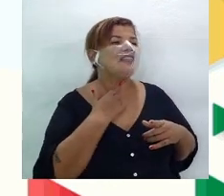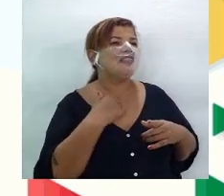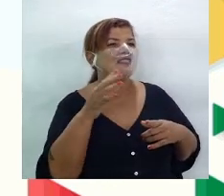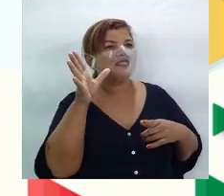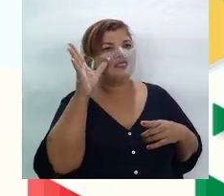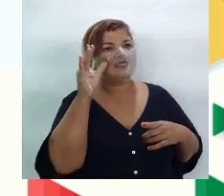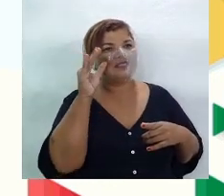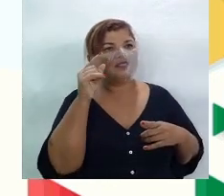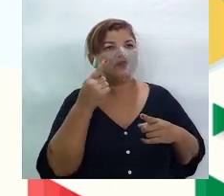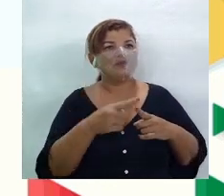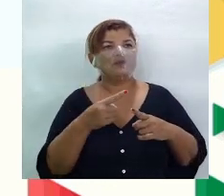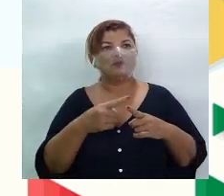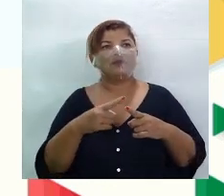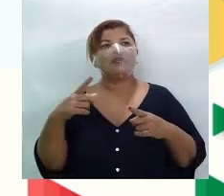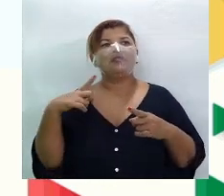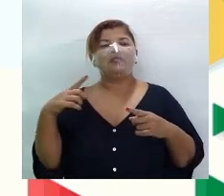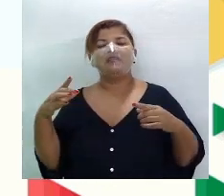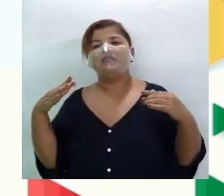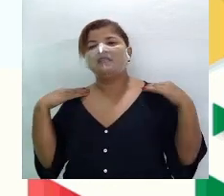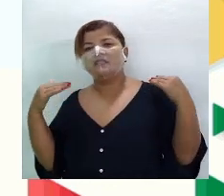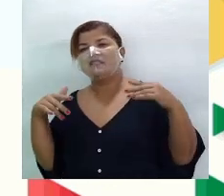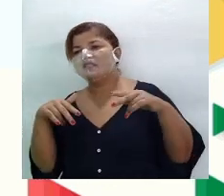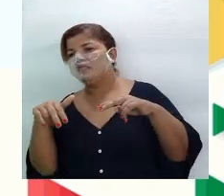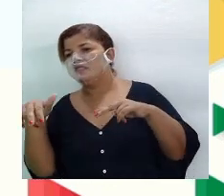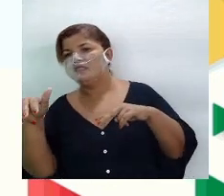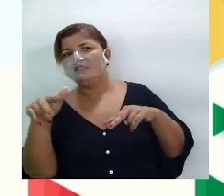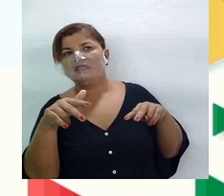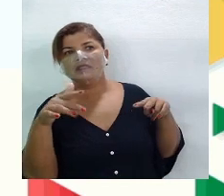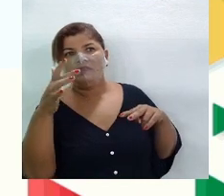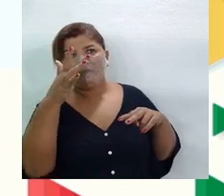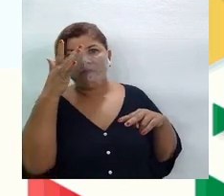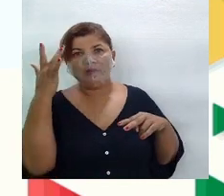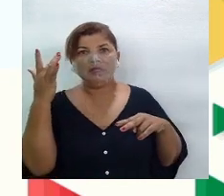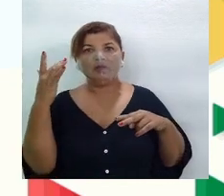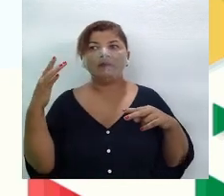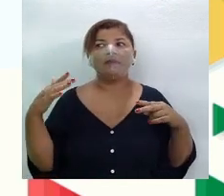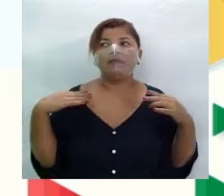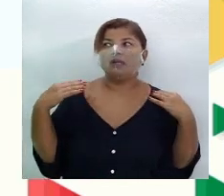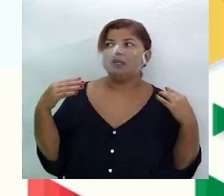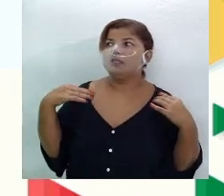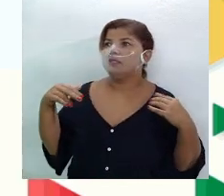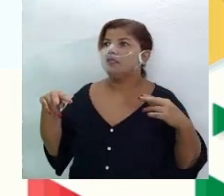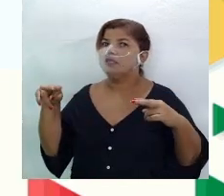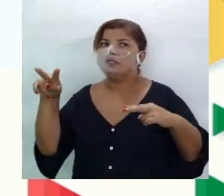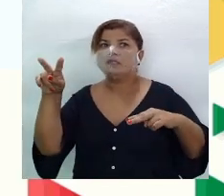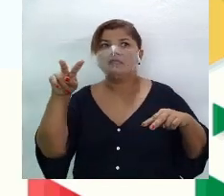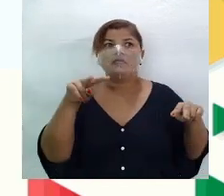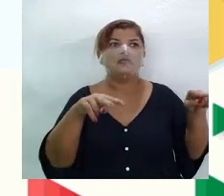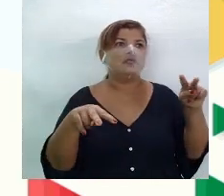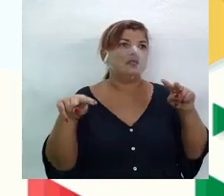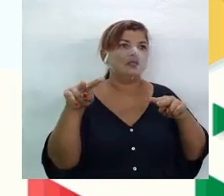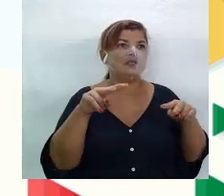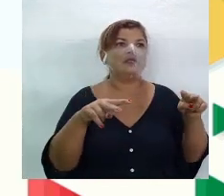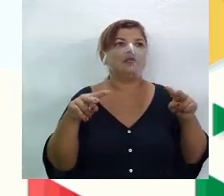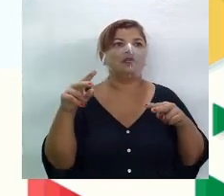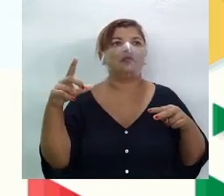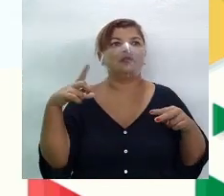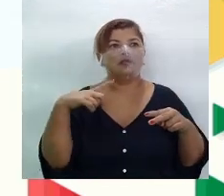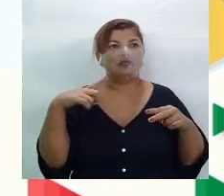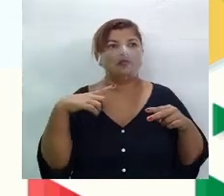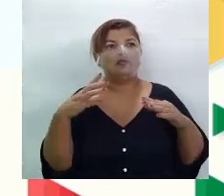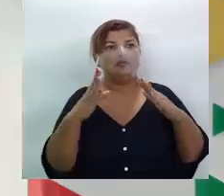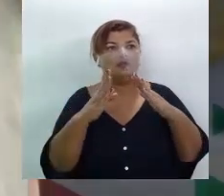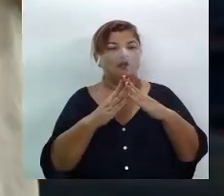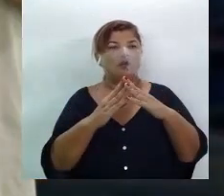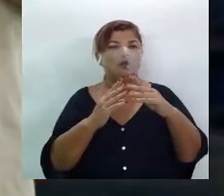pessoas vão passeando por lugares supostamente assombrados e uma das estações do circuito é a Cruz